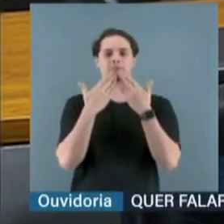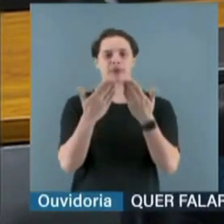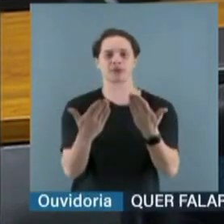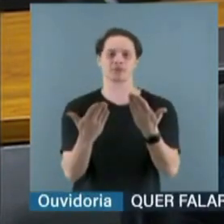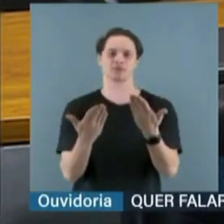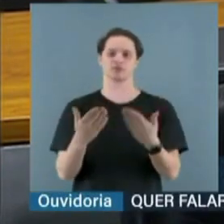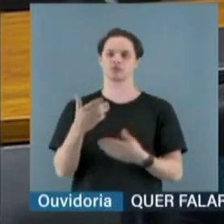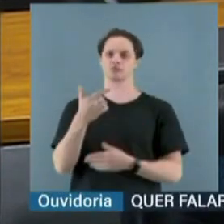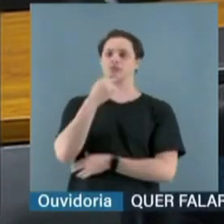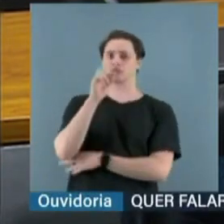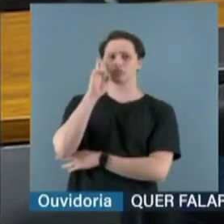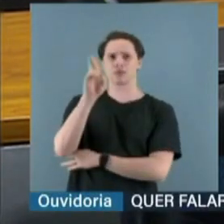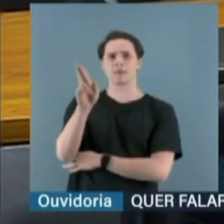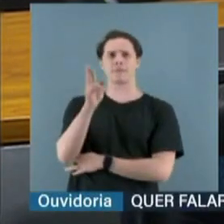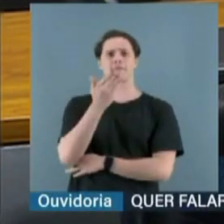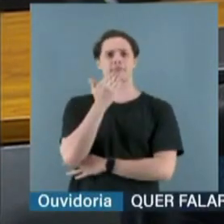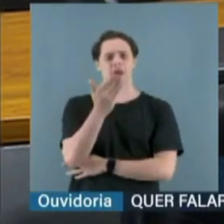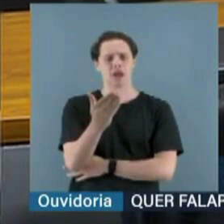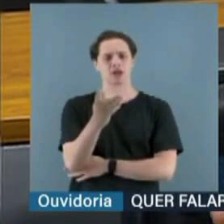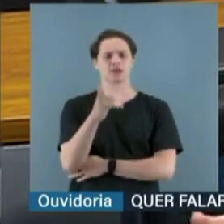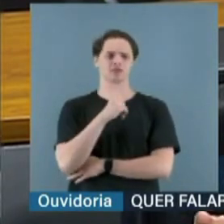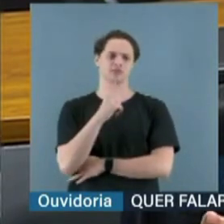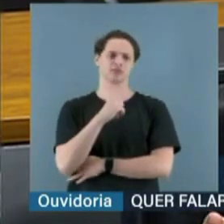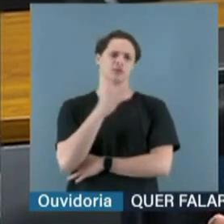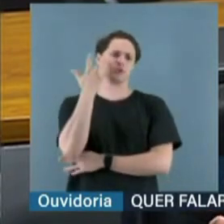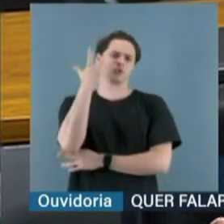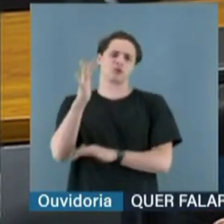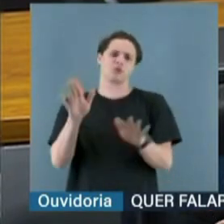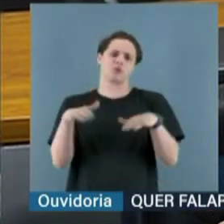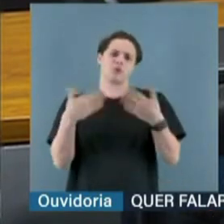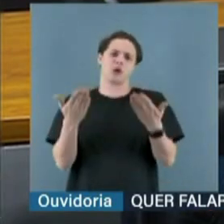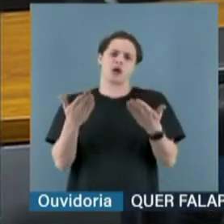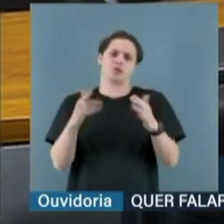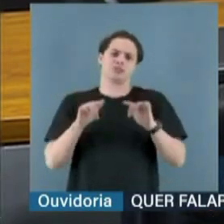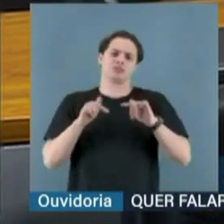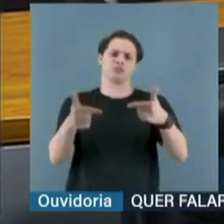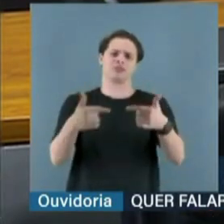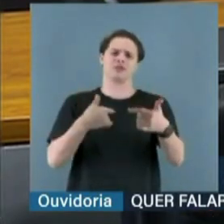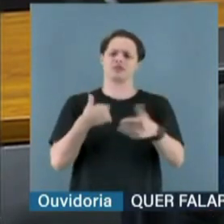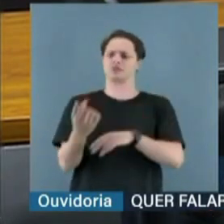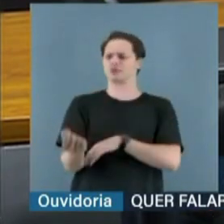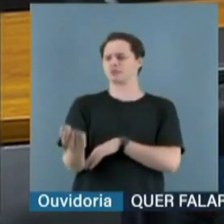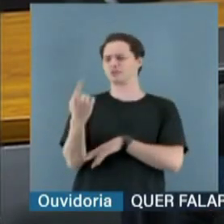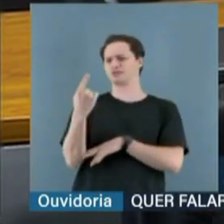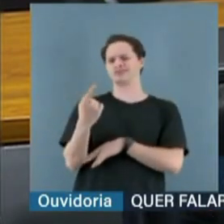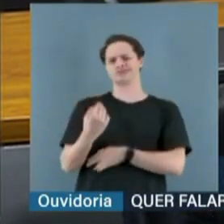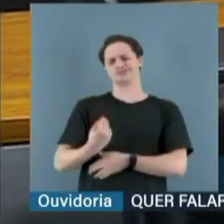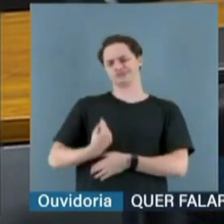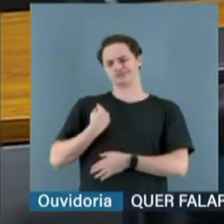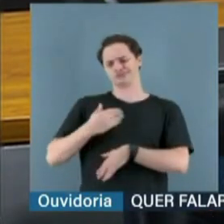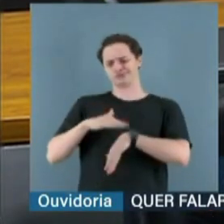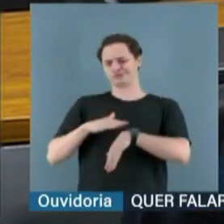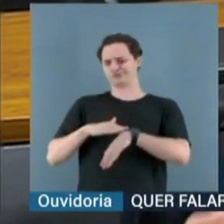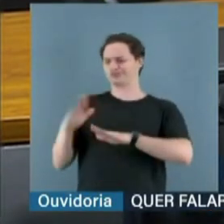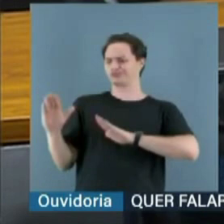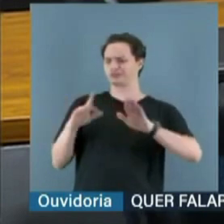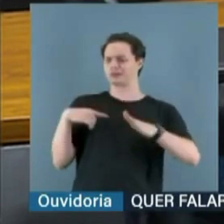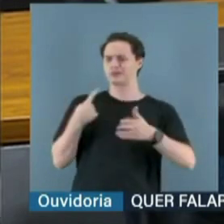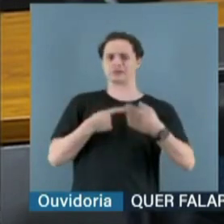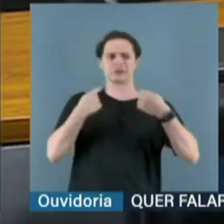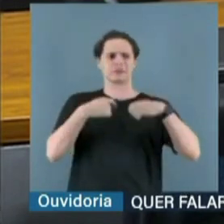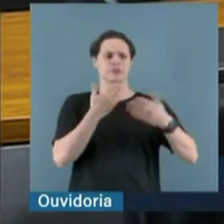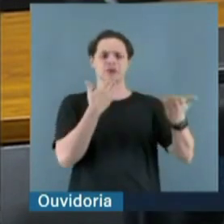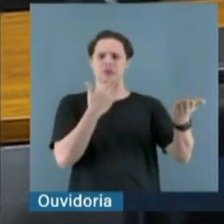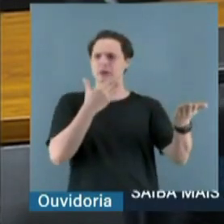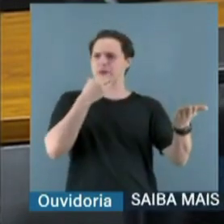insista e que tome providências eu não sei quais é estranho estar vivendo esse tempo onde a gente tem que pedir para